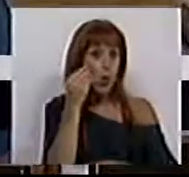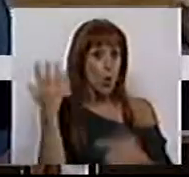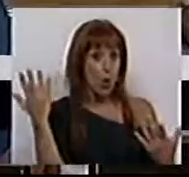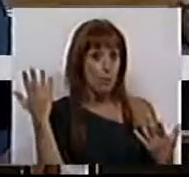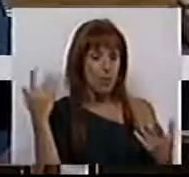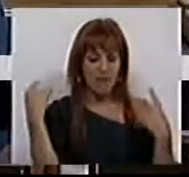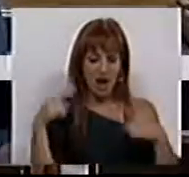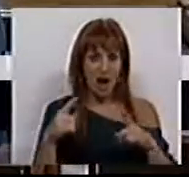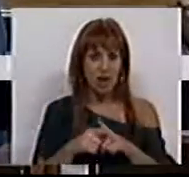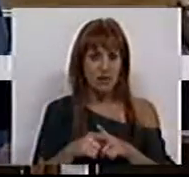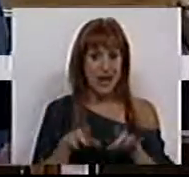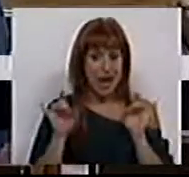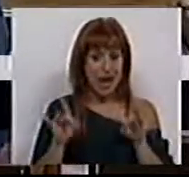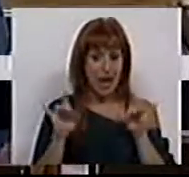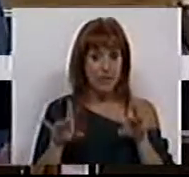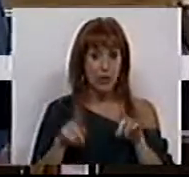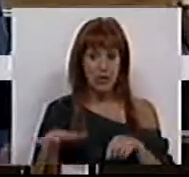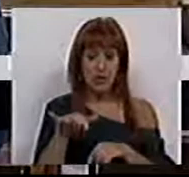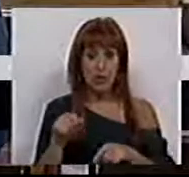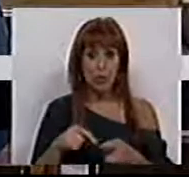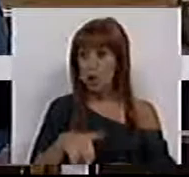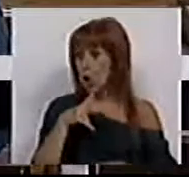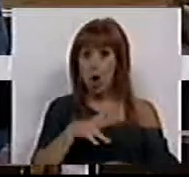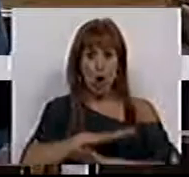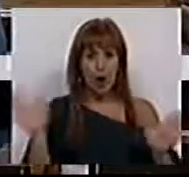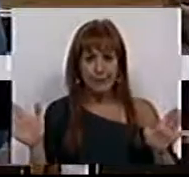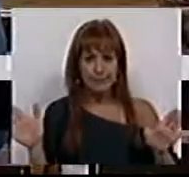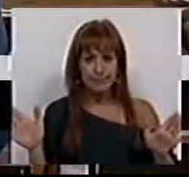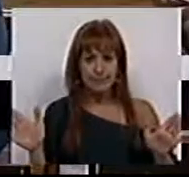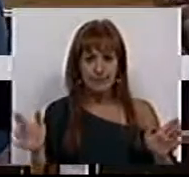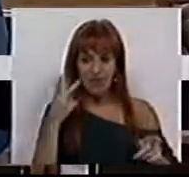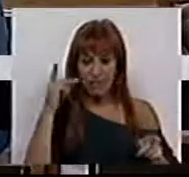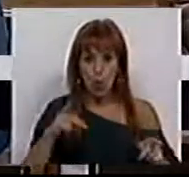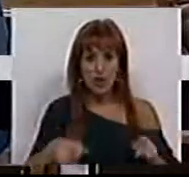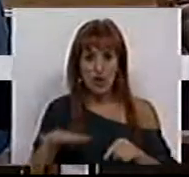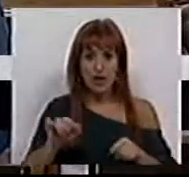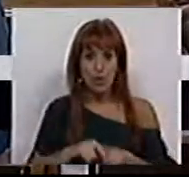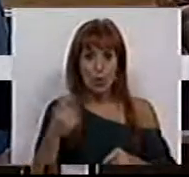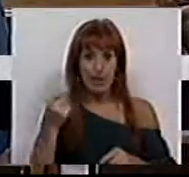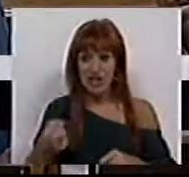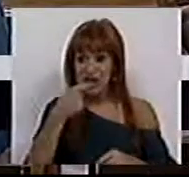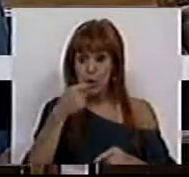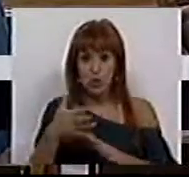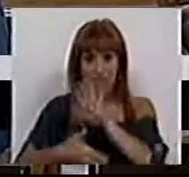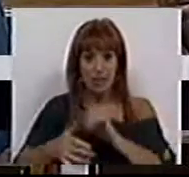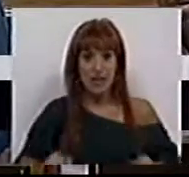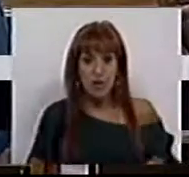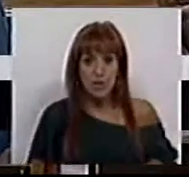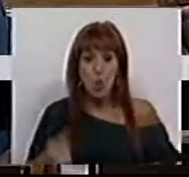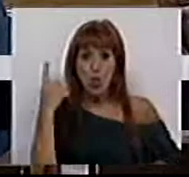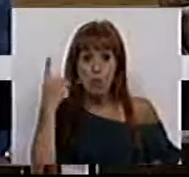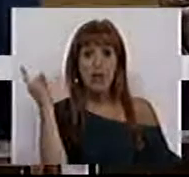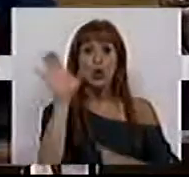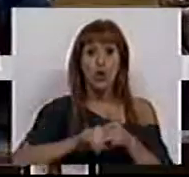a única forma que há de evitar a situação escandalosa que se vive hoje no domínio dos preços da indústria farmacêutica, uma